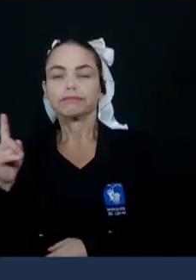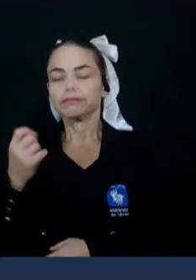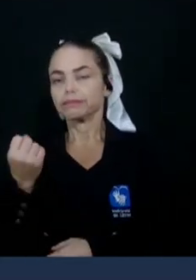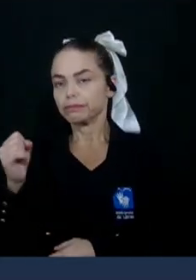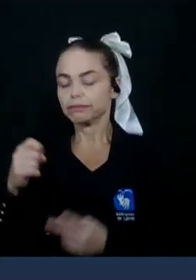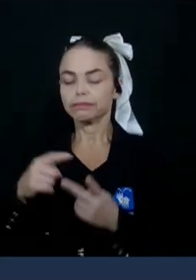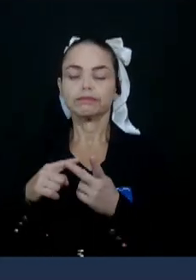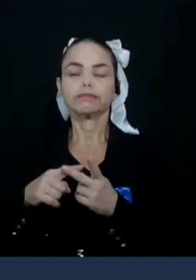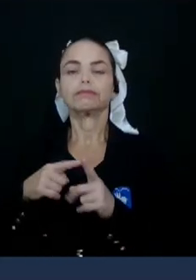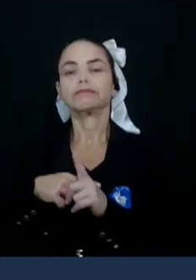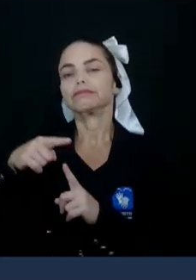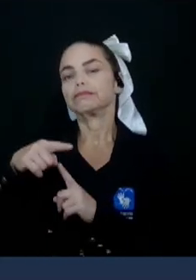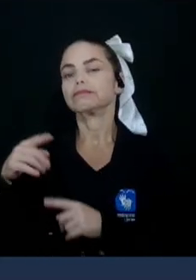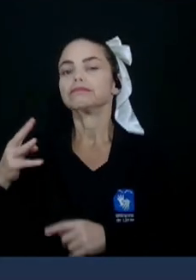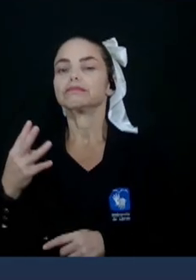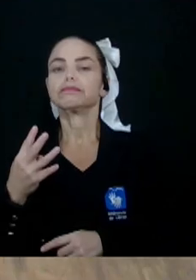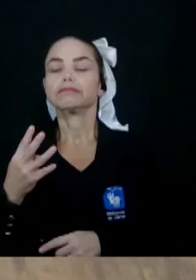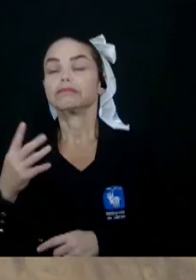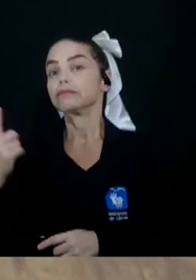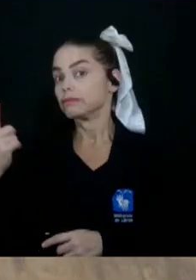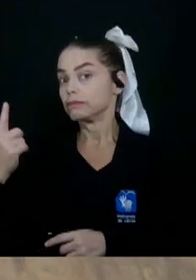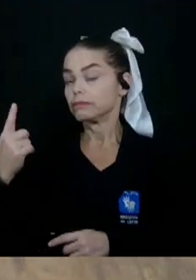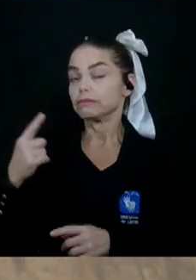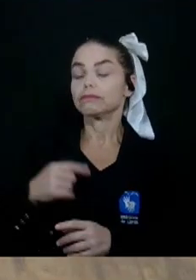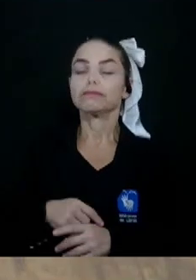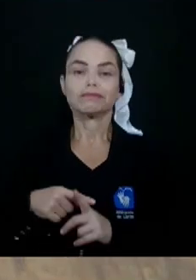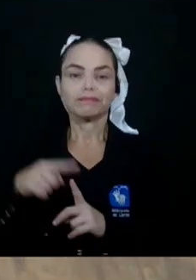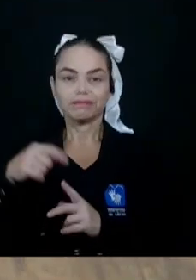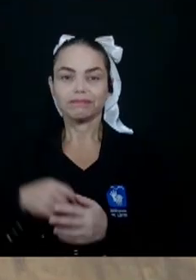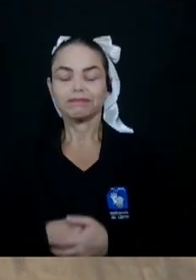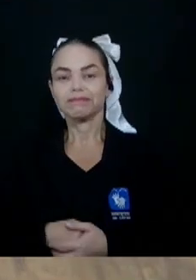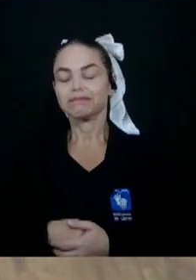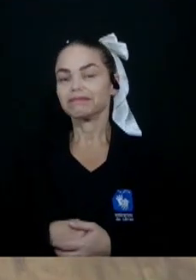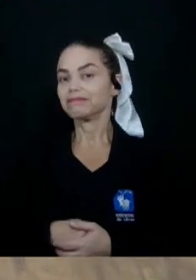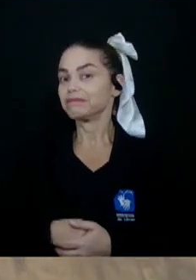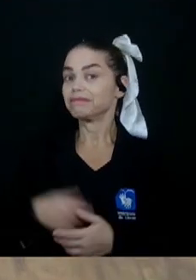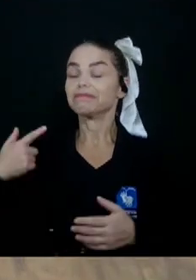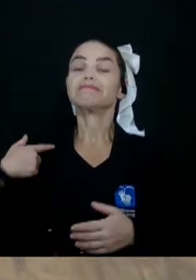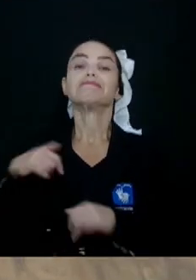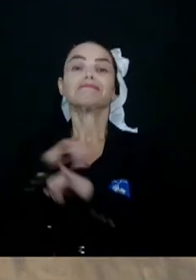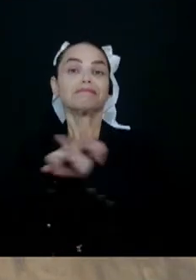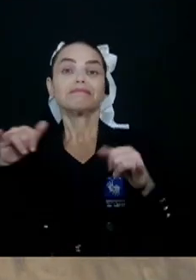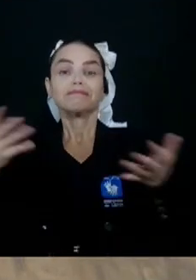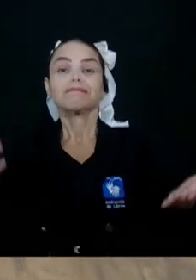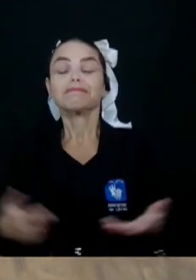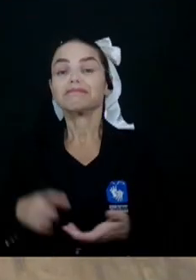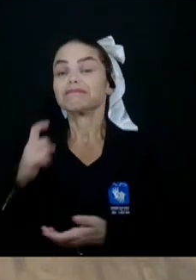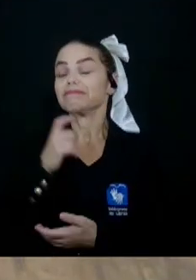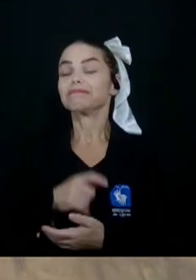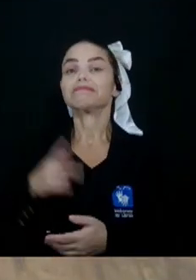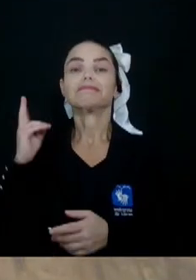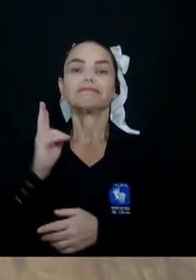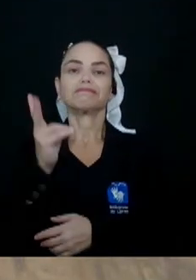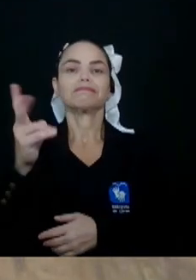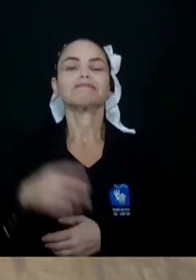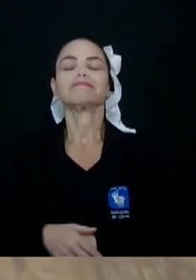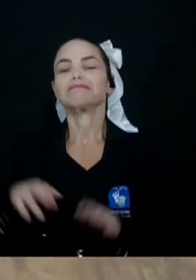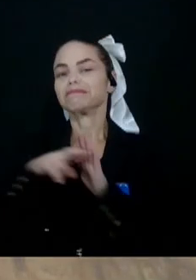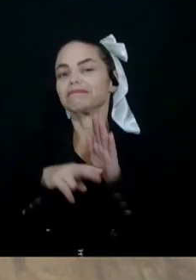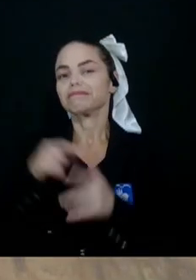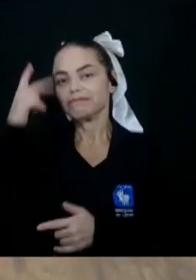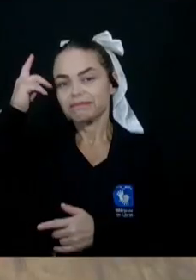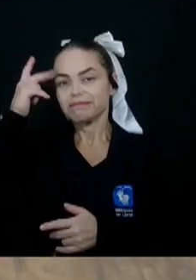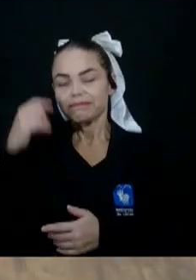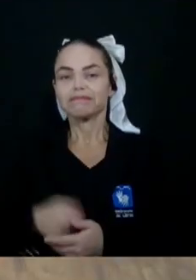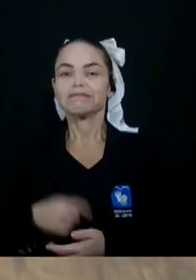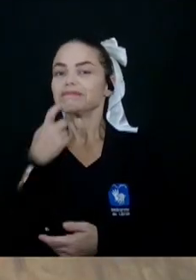a máxima em 31 graus. E o Câmara Notícia fica por aqui. Continue com a nossa programação da TV Câmara Campinas.